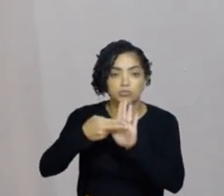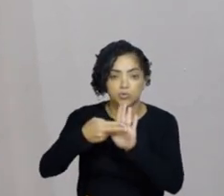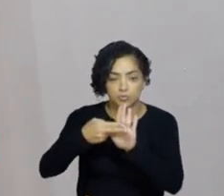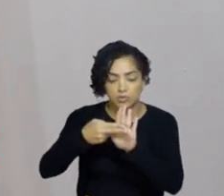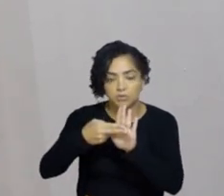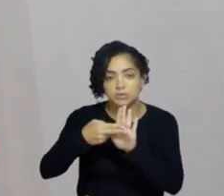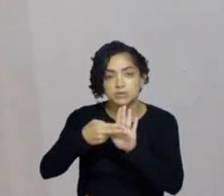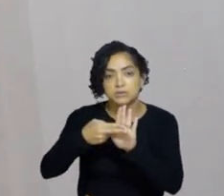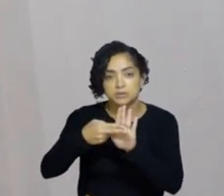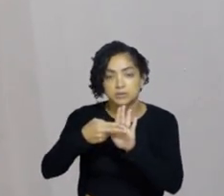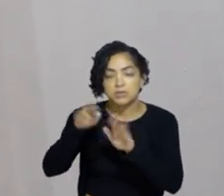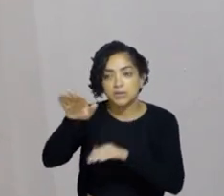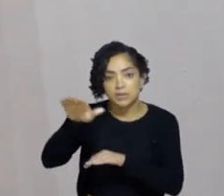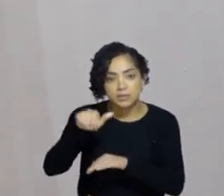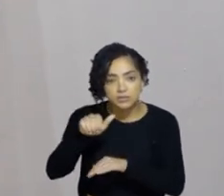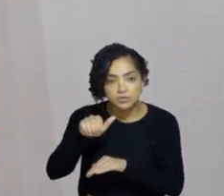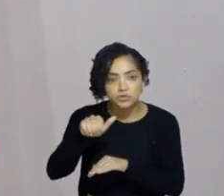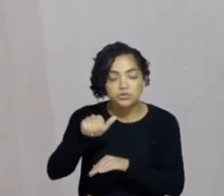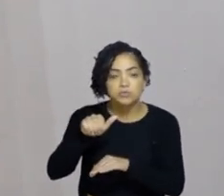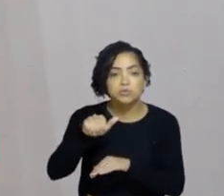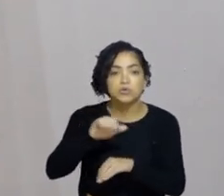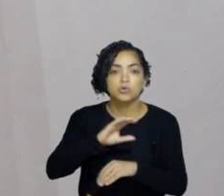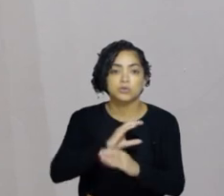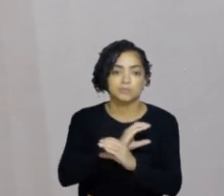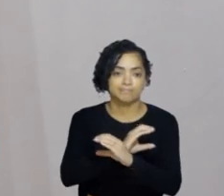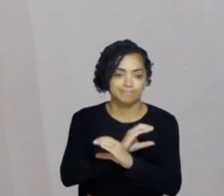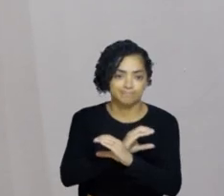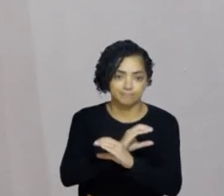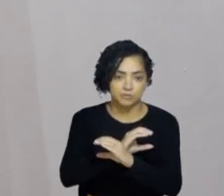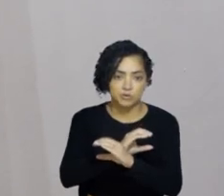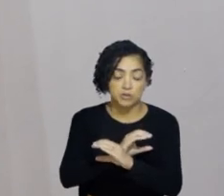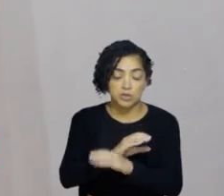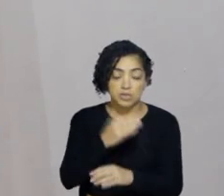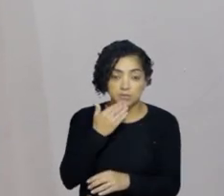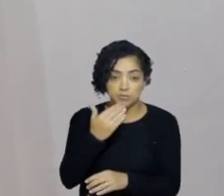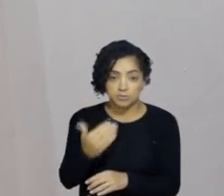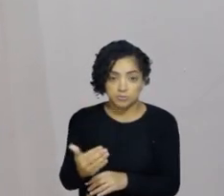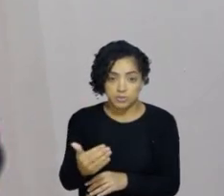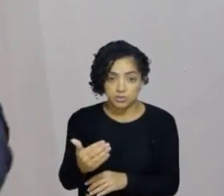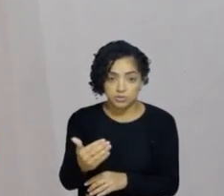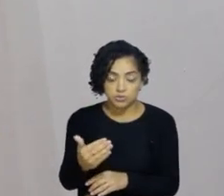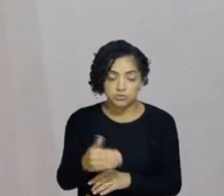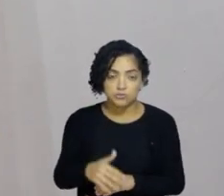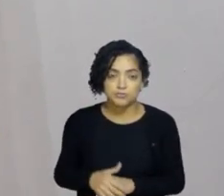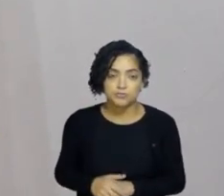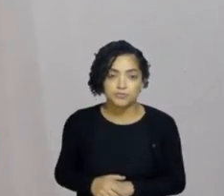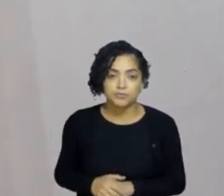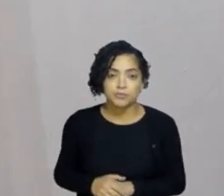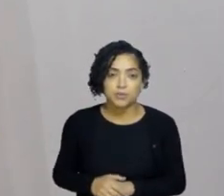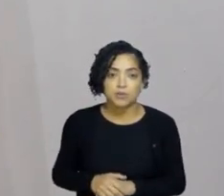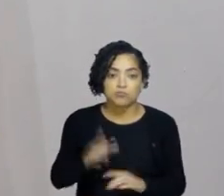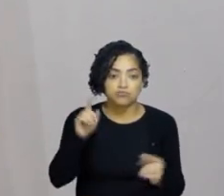ele chama a Polícia Civil e pede que nós tenhamos um lema que